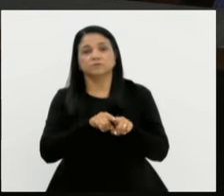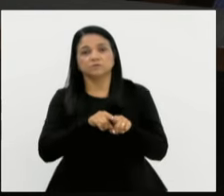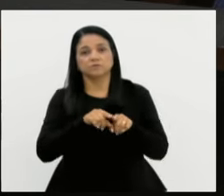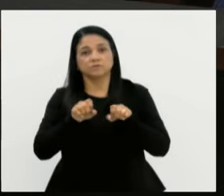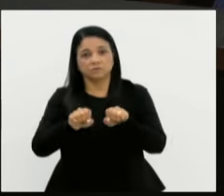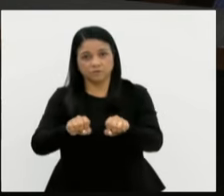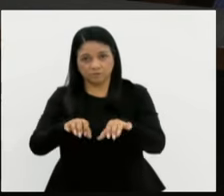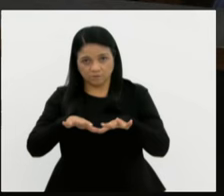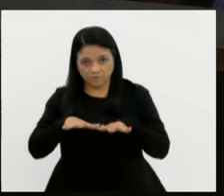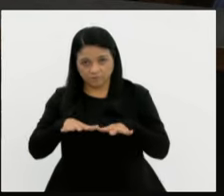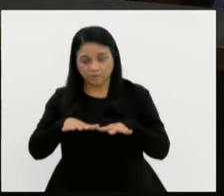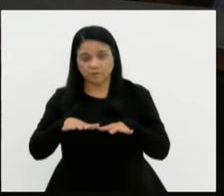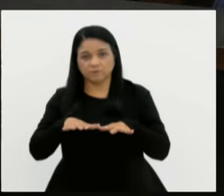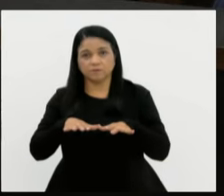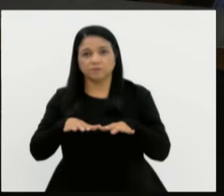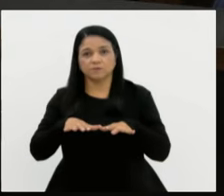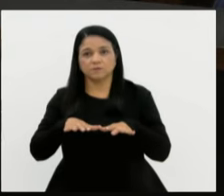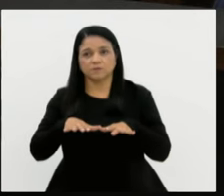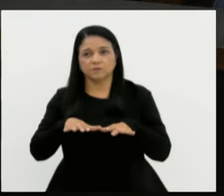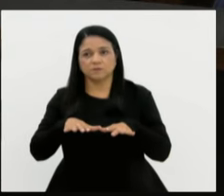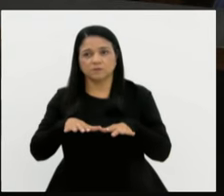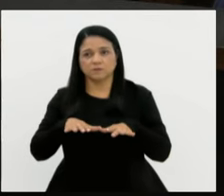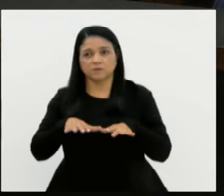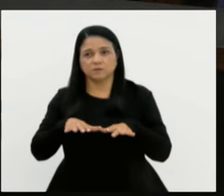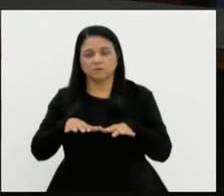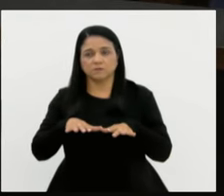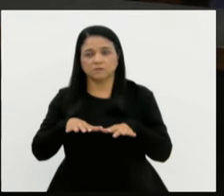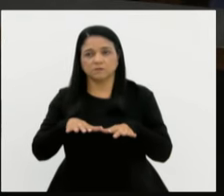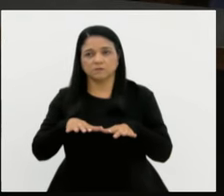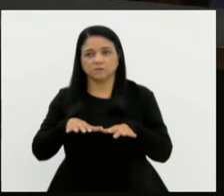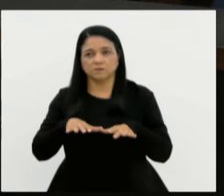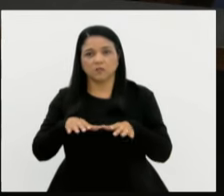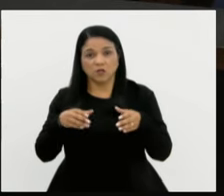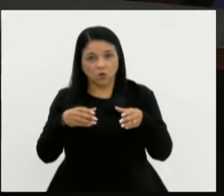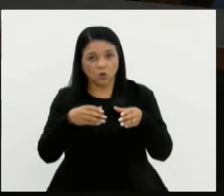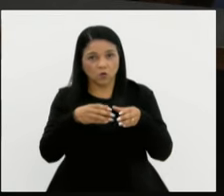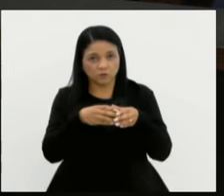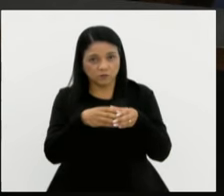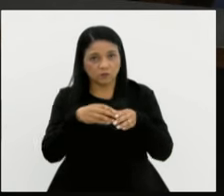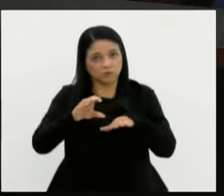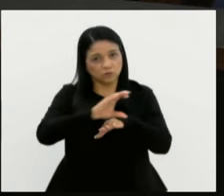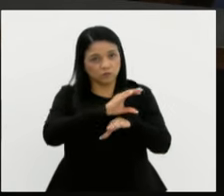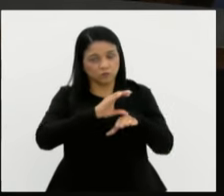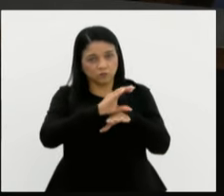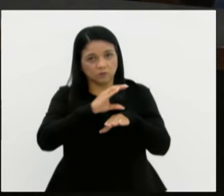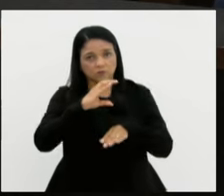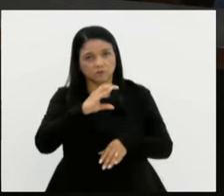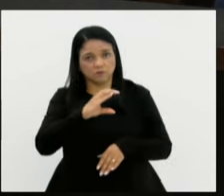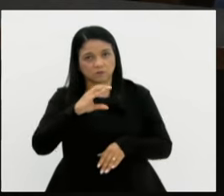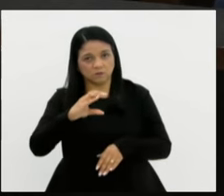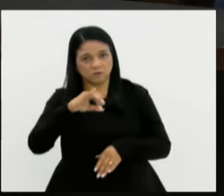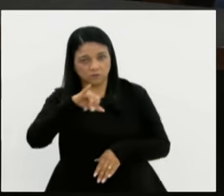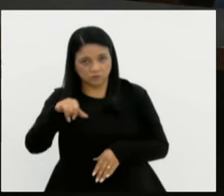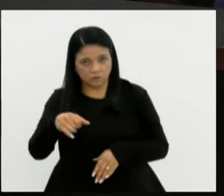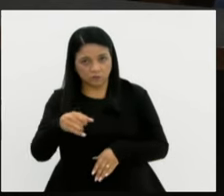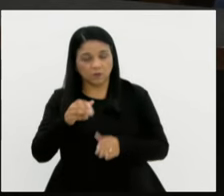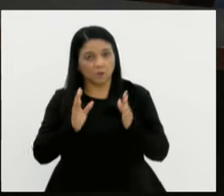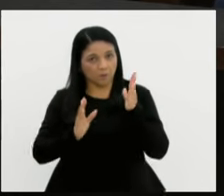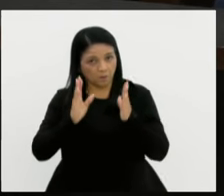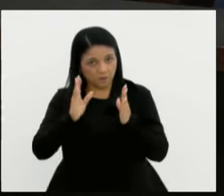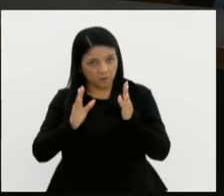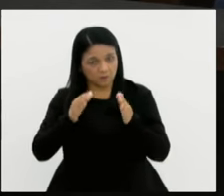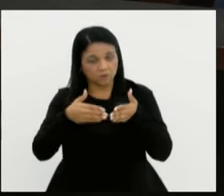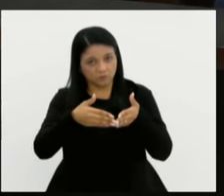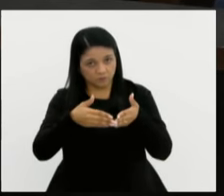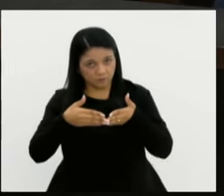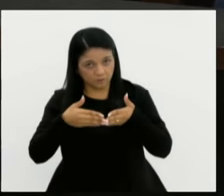Parlamento, esta egrégia Comissão de Constituição e Justiça, mesmo durante o período de